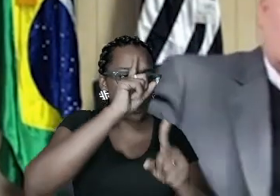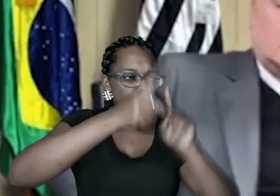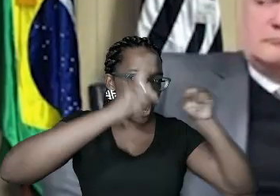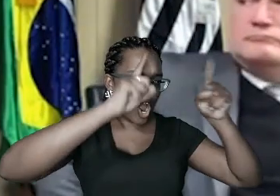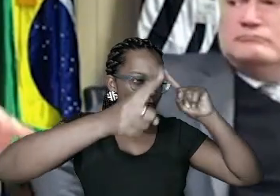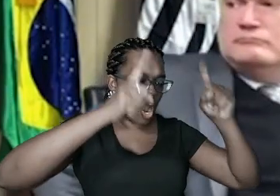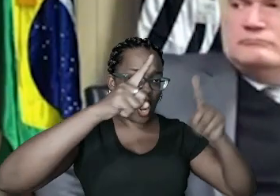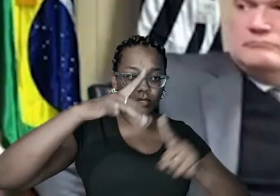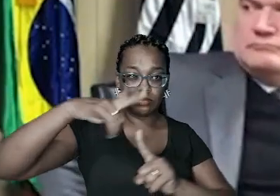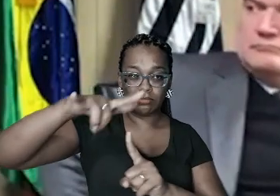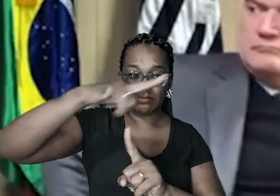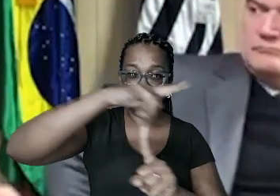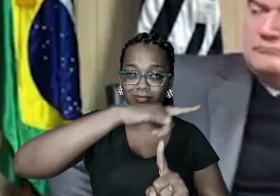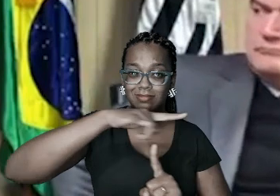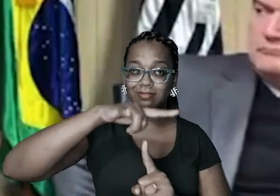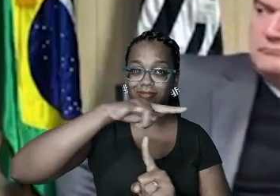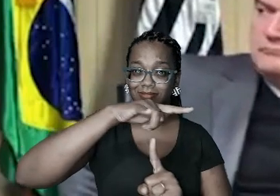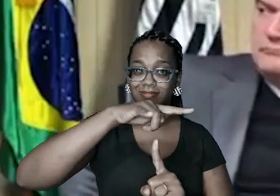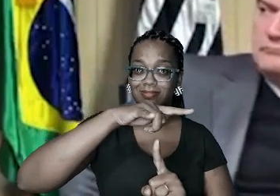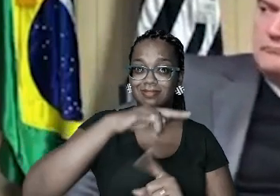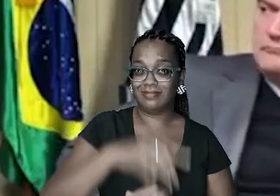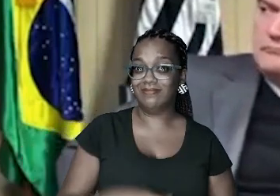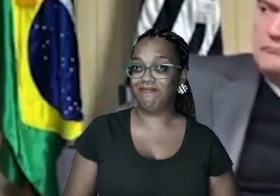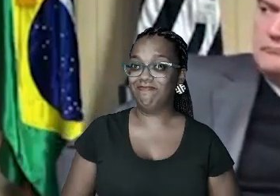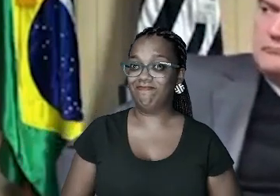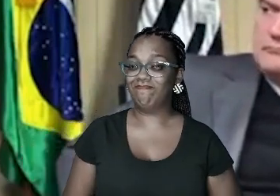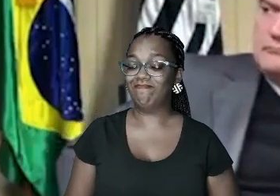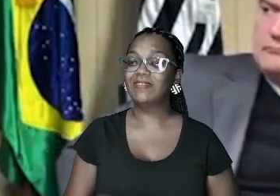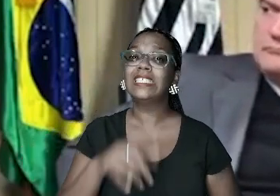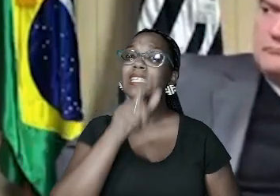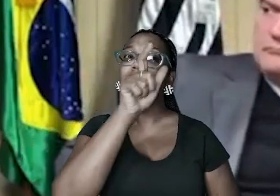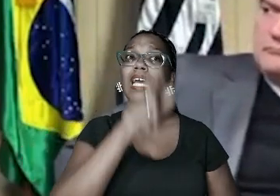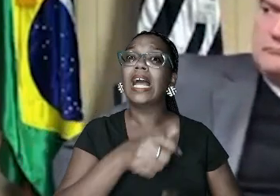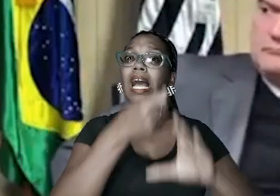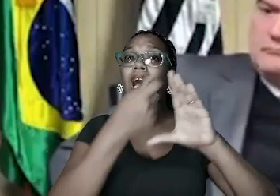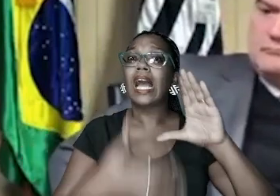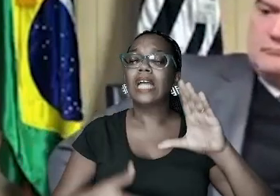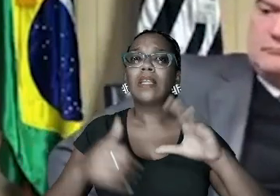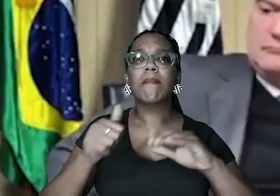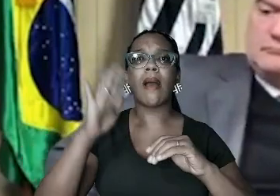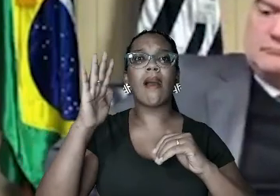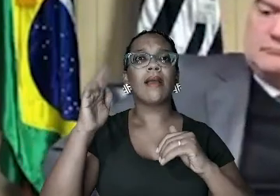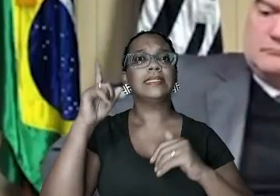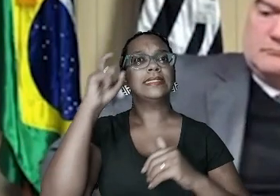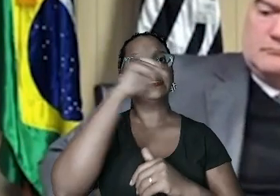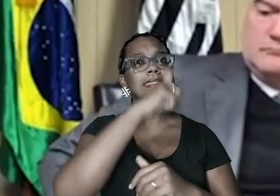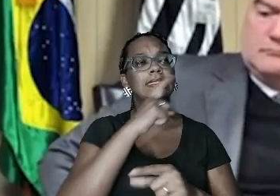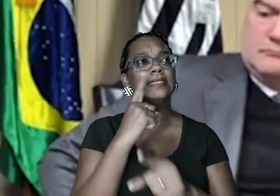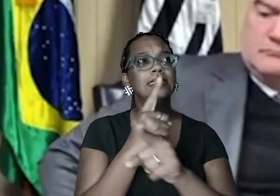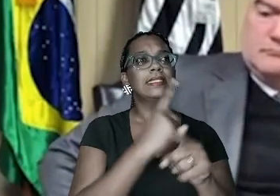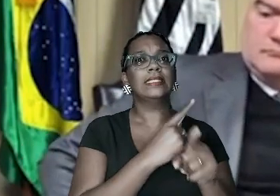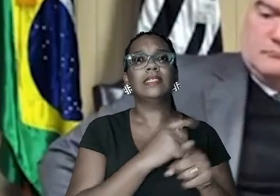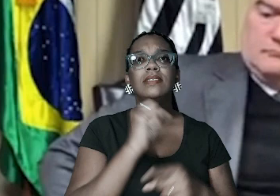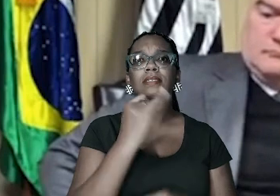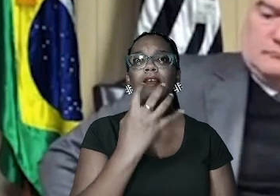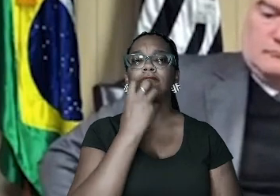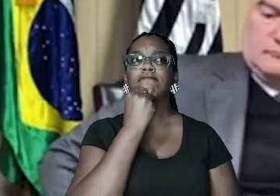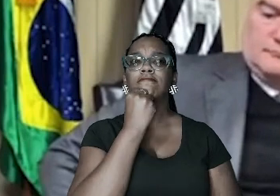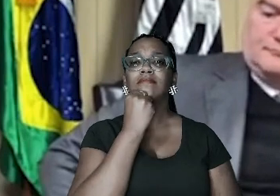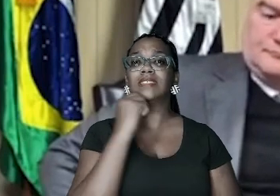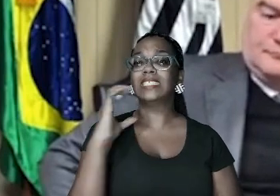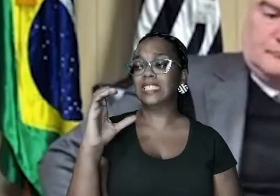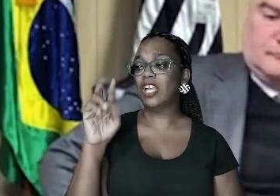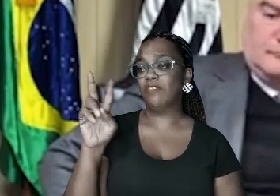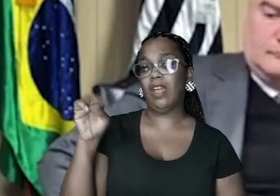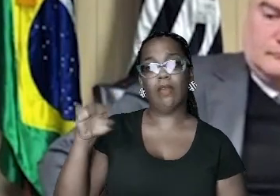alguém que está colocando ordens artificiais como um manipulador essa caracterização vai se